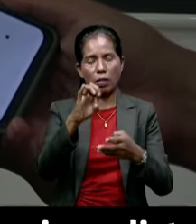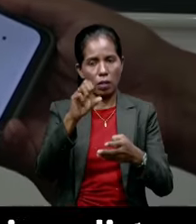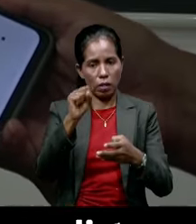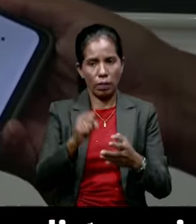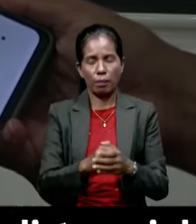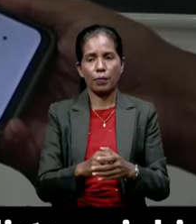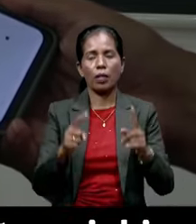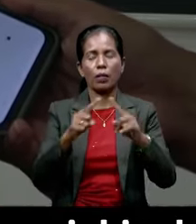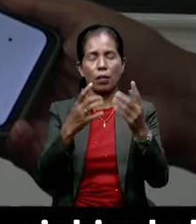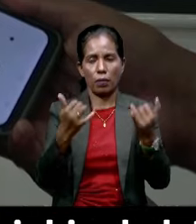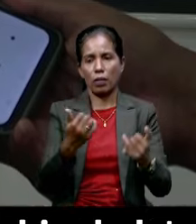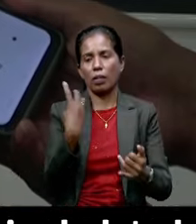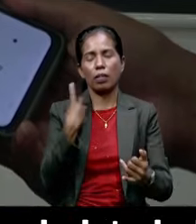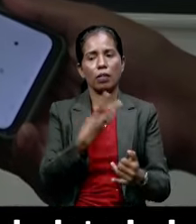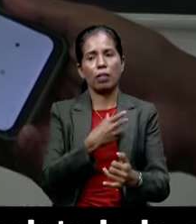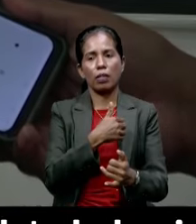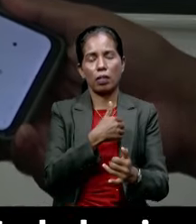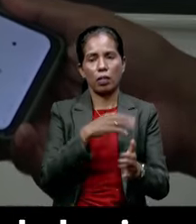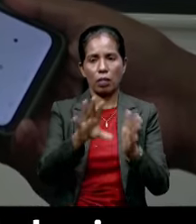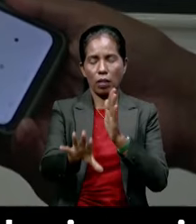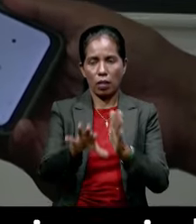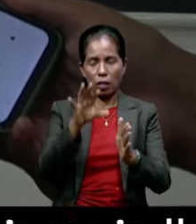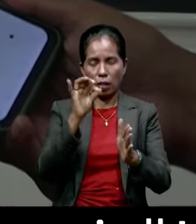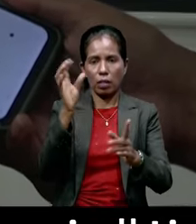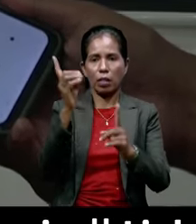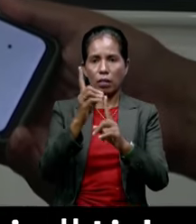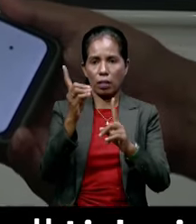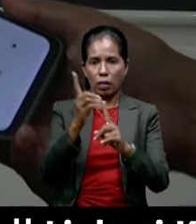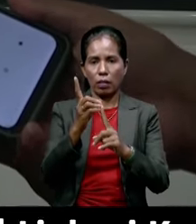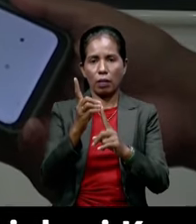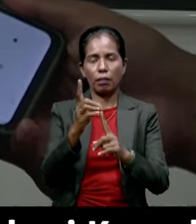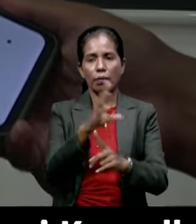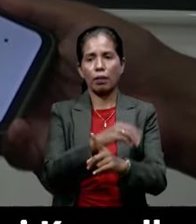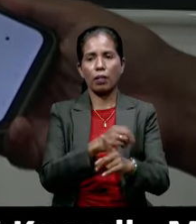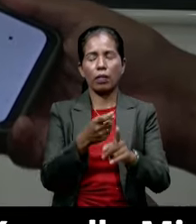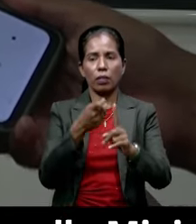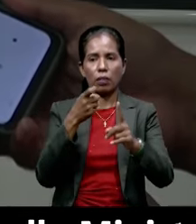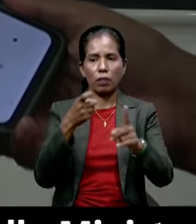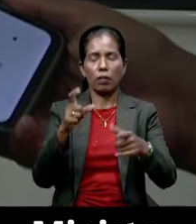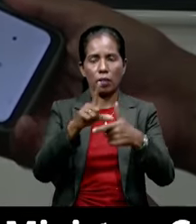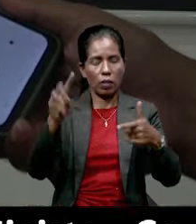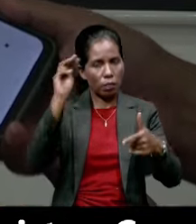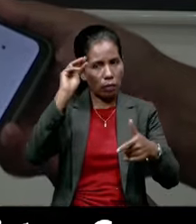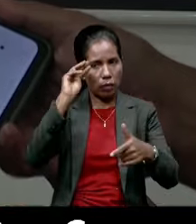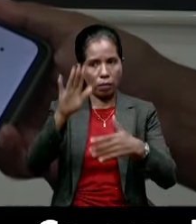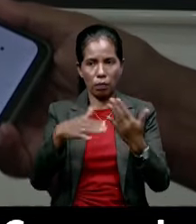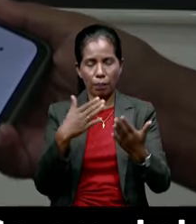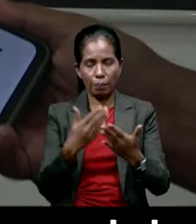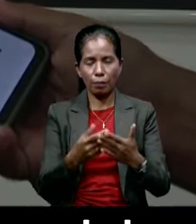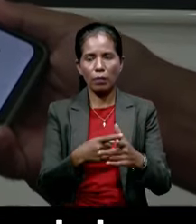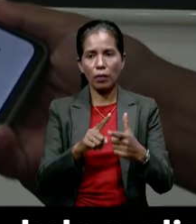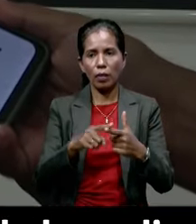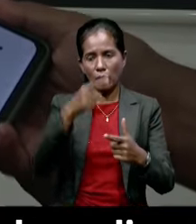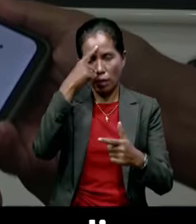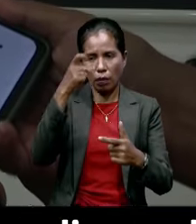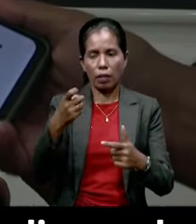Até um lorong kita sudah hetan dadus deklarasi remunerasi husi di ministeri sira. I tamane